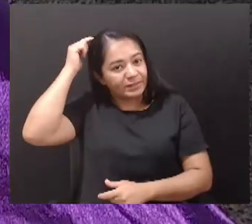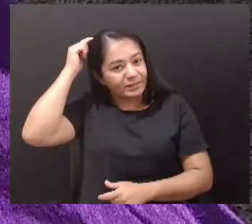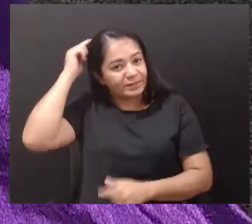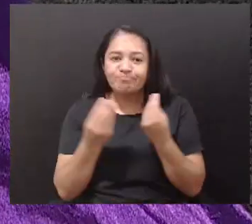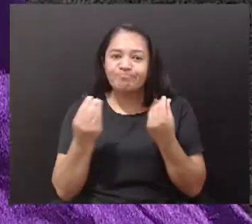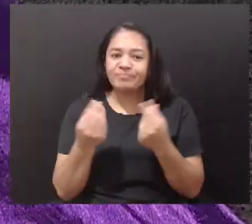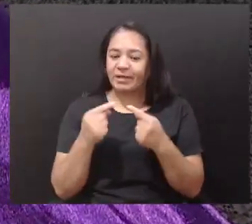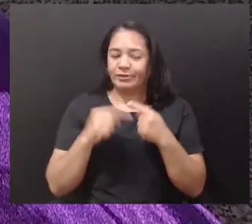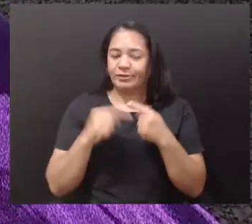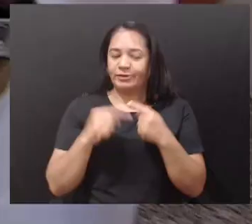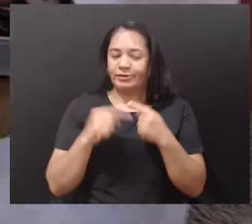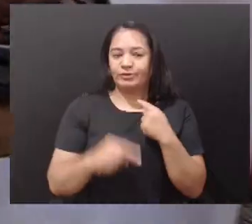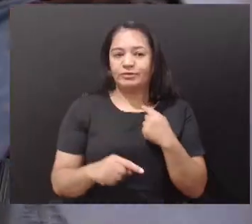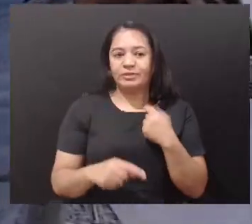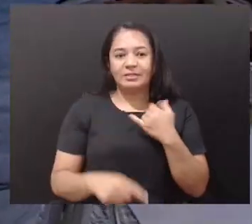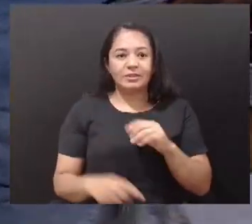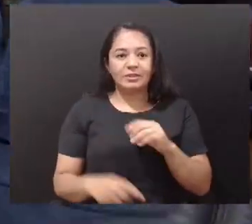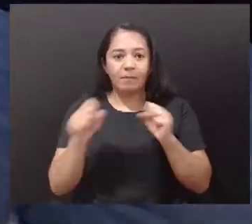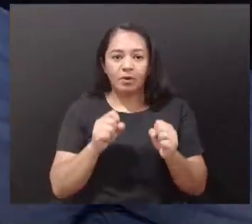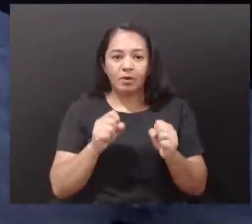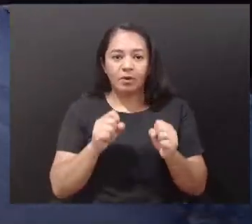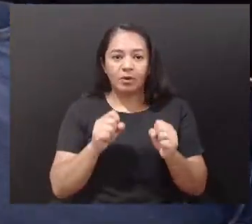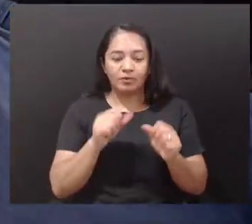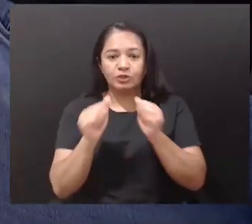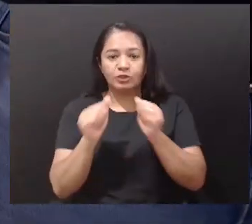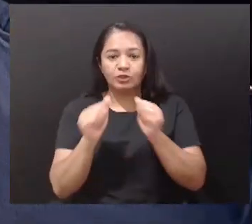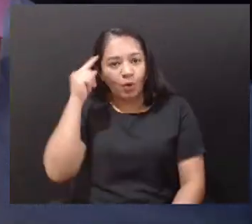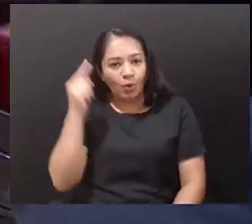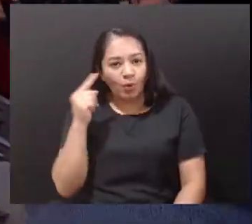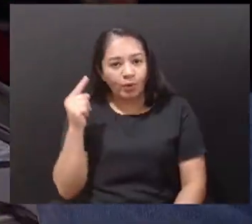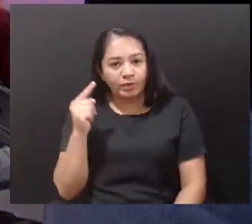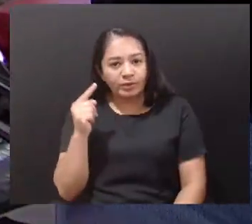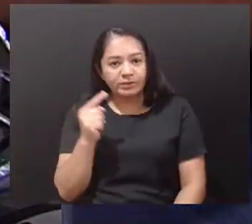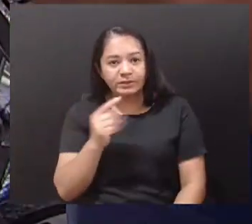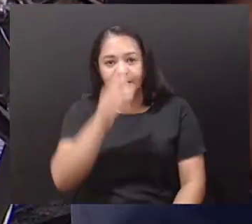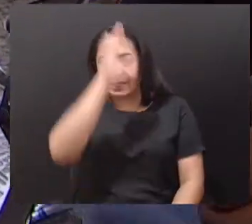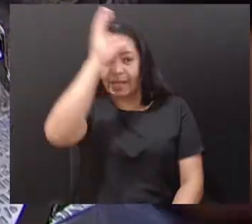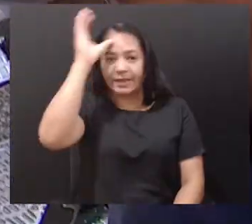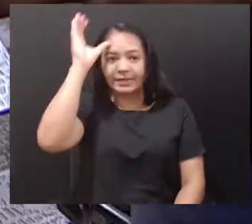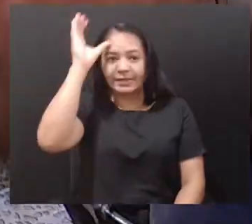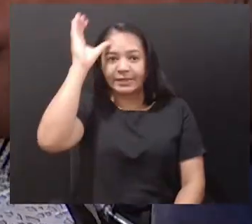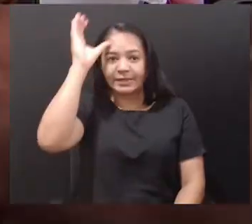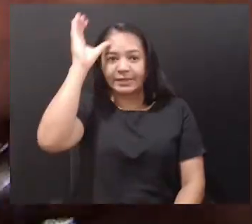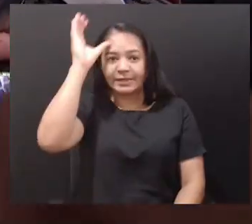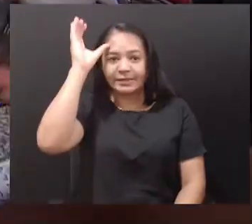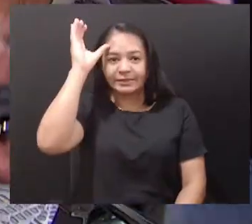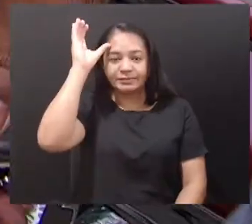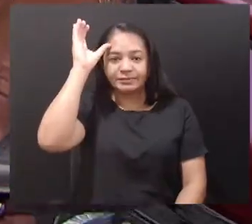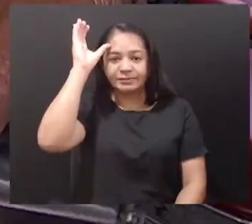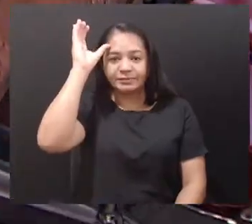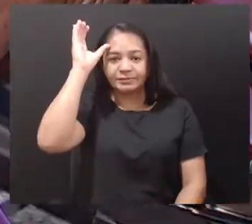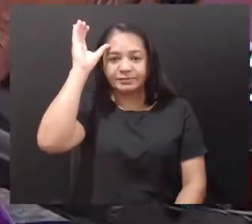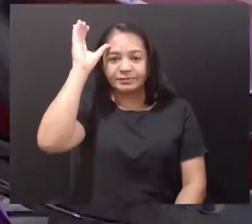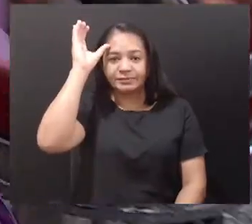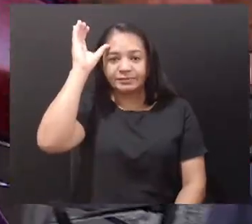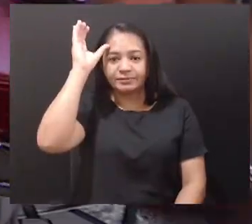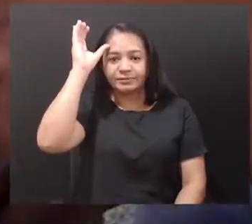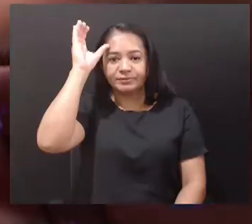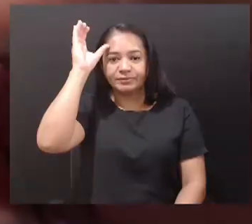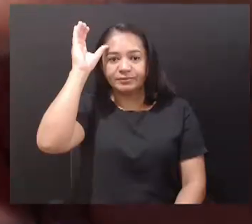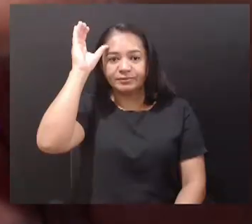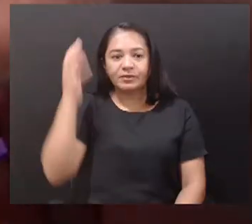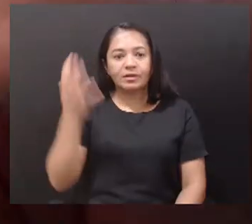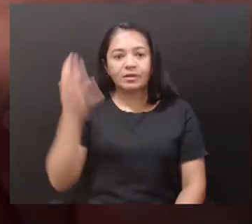fazer uma transformação ligada à caixa e essa cliente vai ter uma penteabilidade melhor para cuidar desse cabelo, a